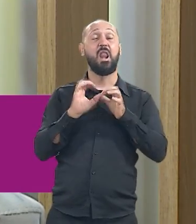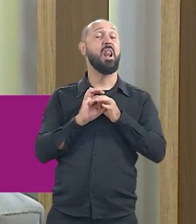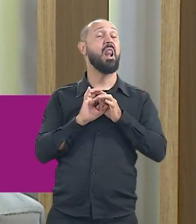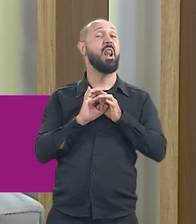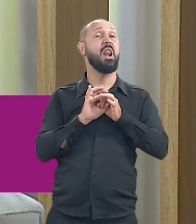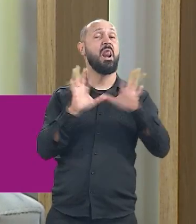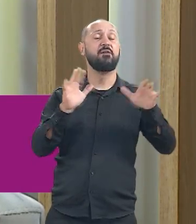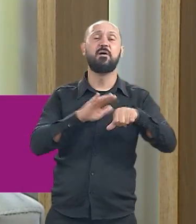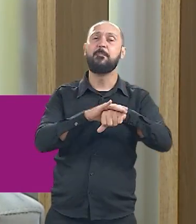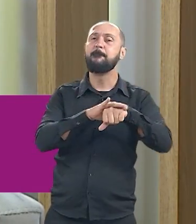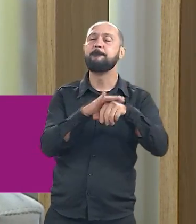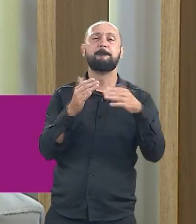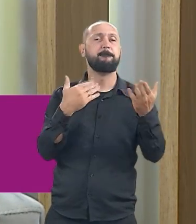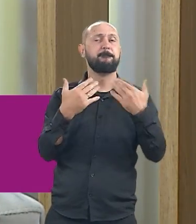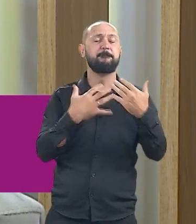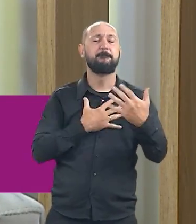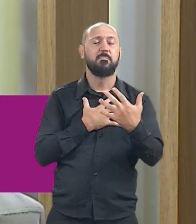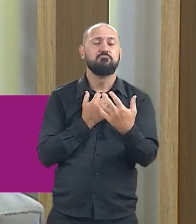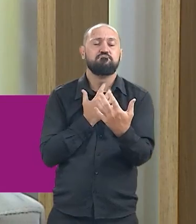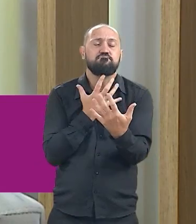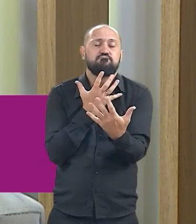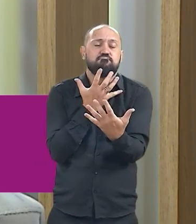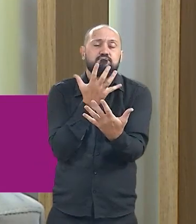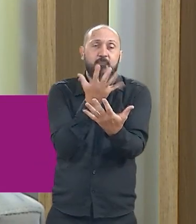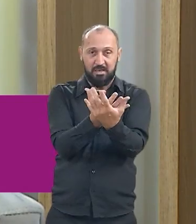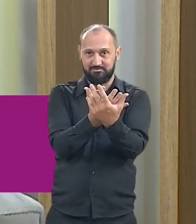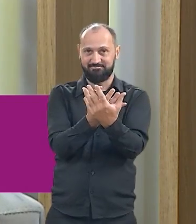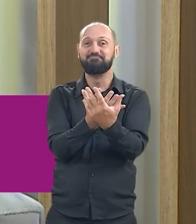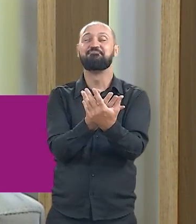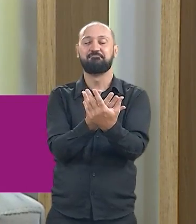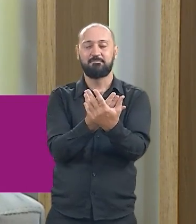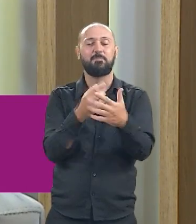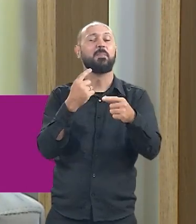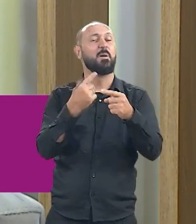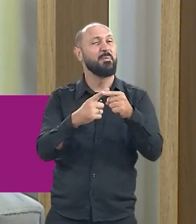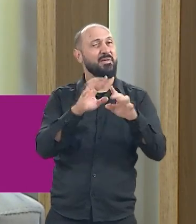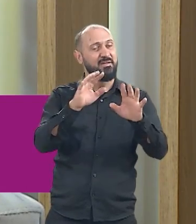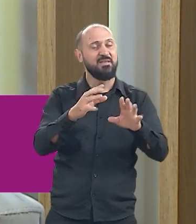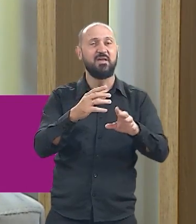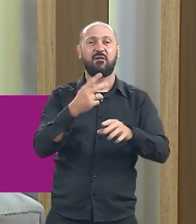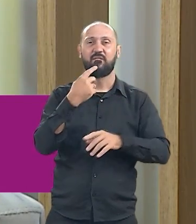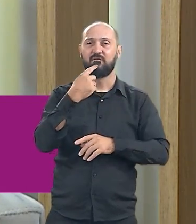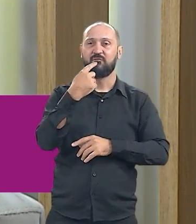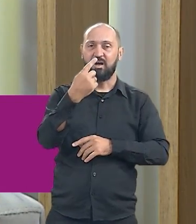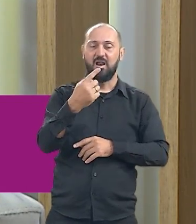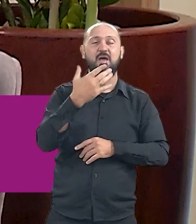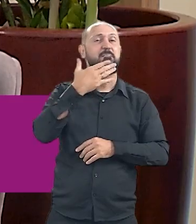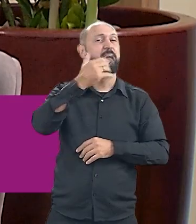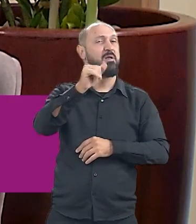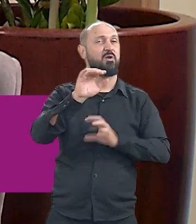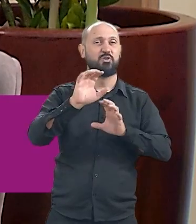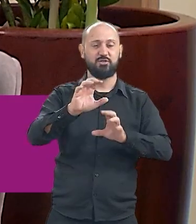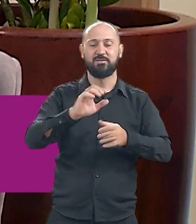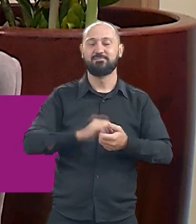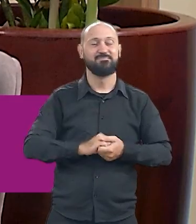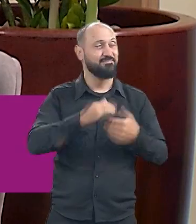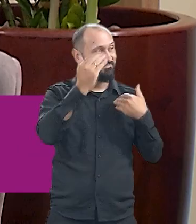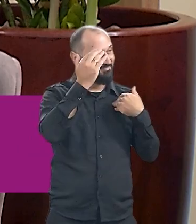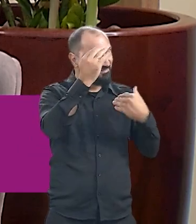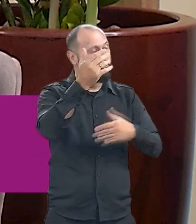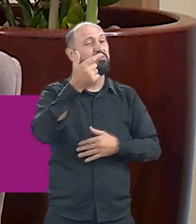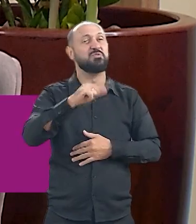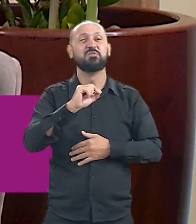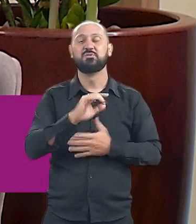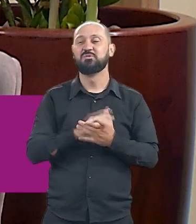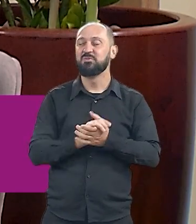desabafar, porque, olha, falar é a melhor solução. Agradecendo mais uma vez, então, sua participação com a gente,